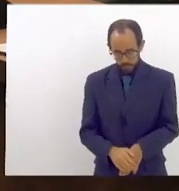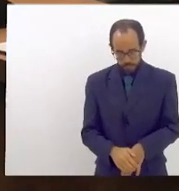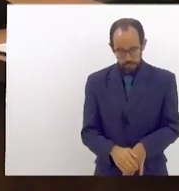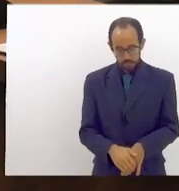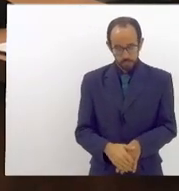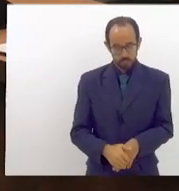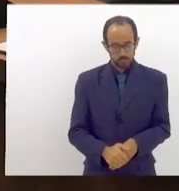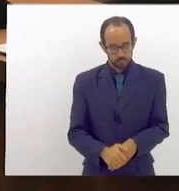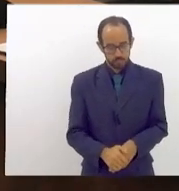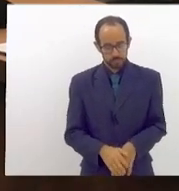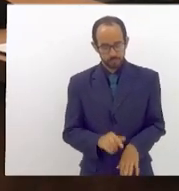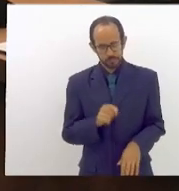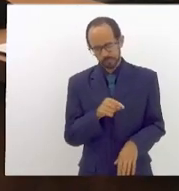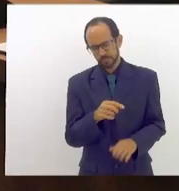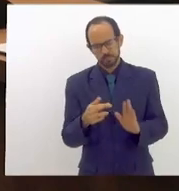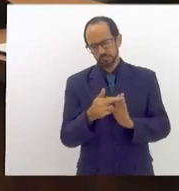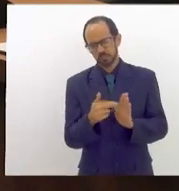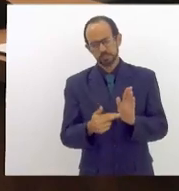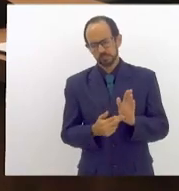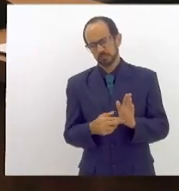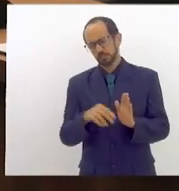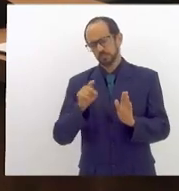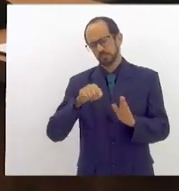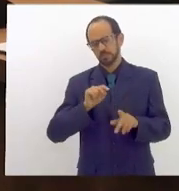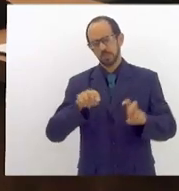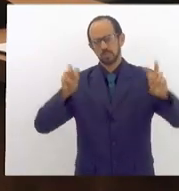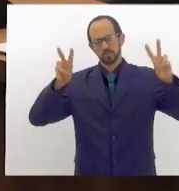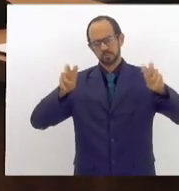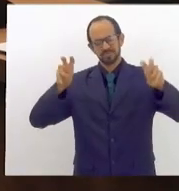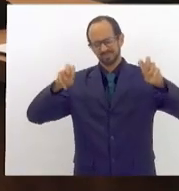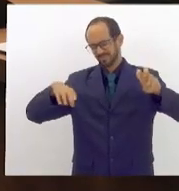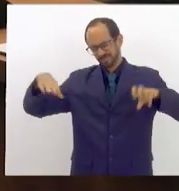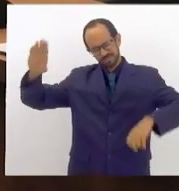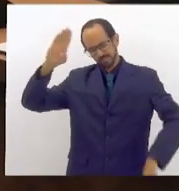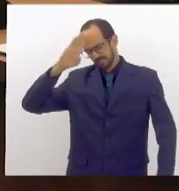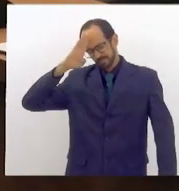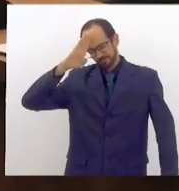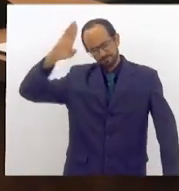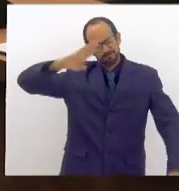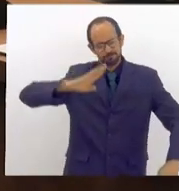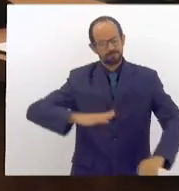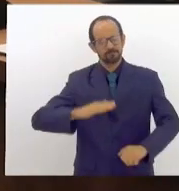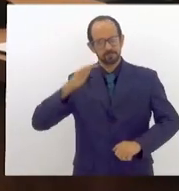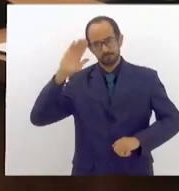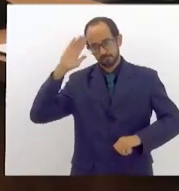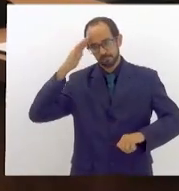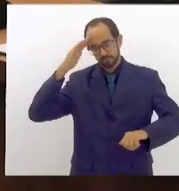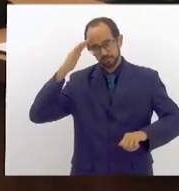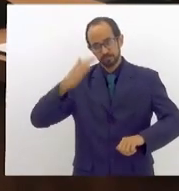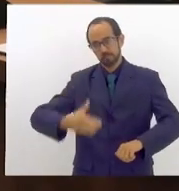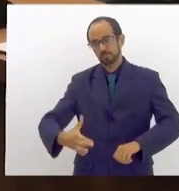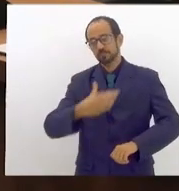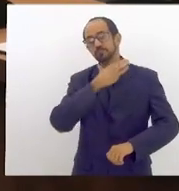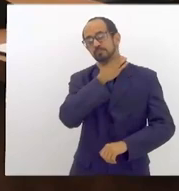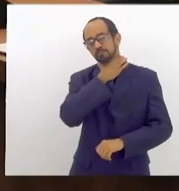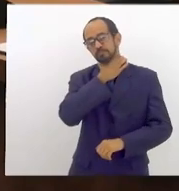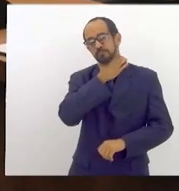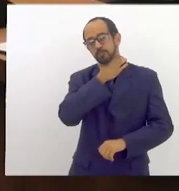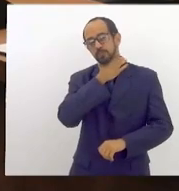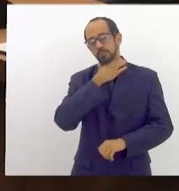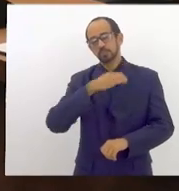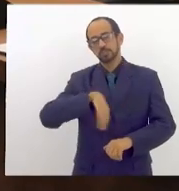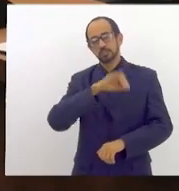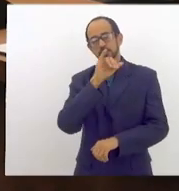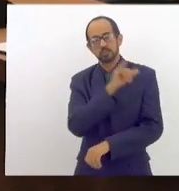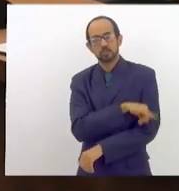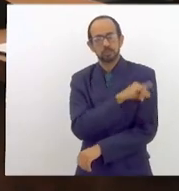esse relatório ele trata de um dos temas que a centrais para entender a crise porque passa o estado